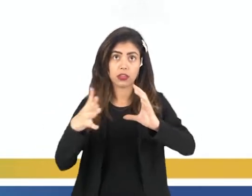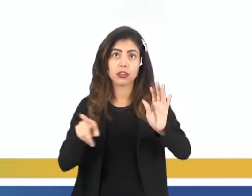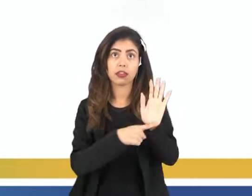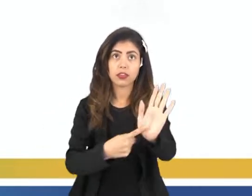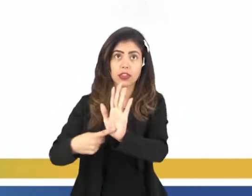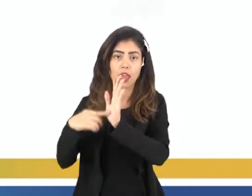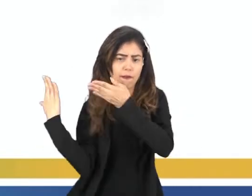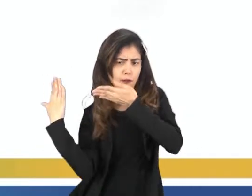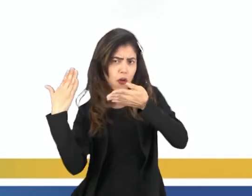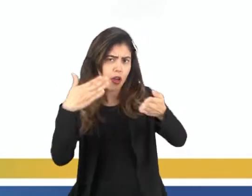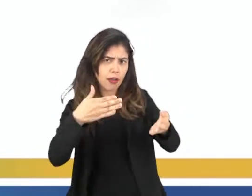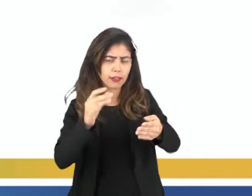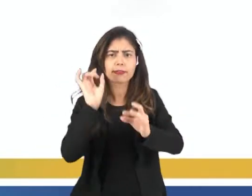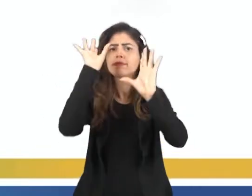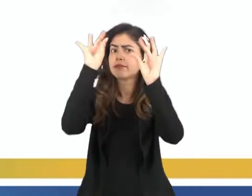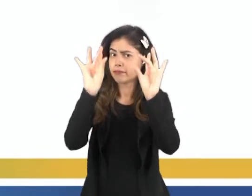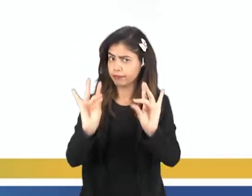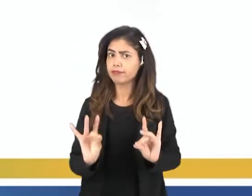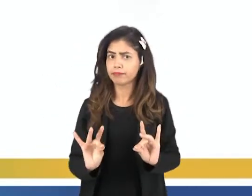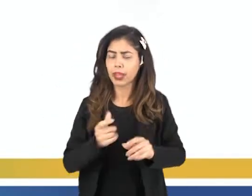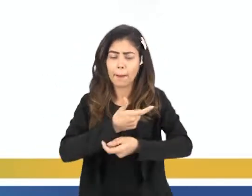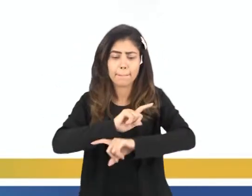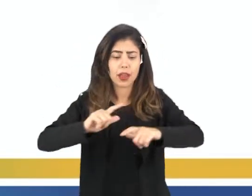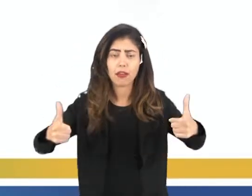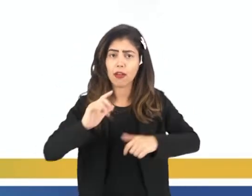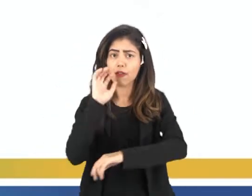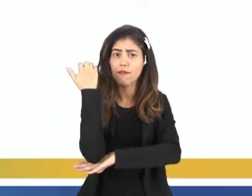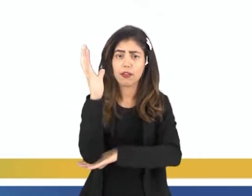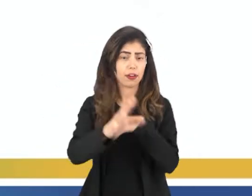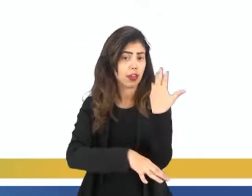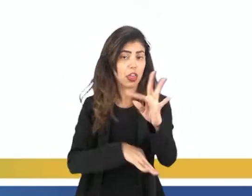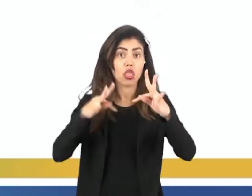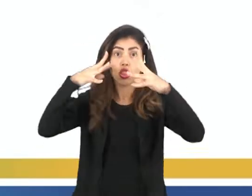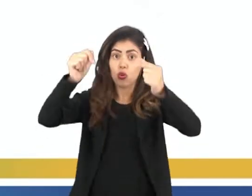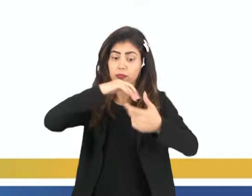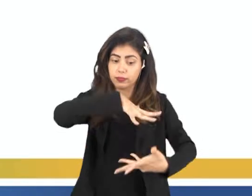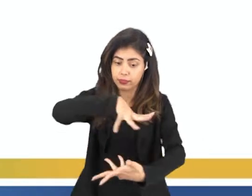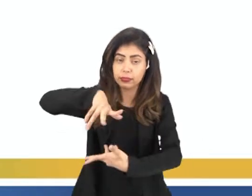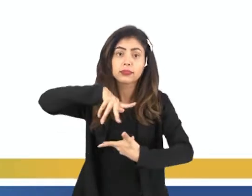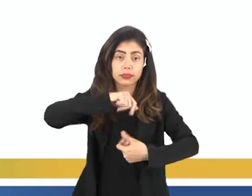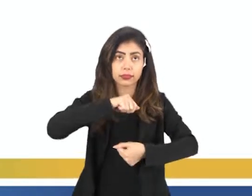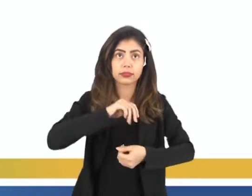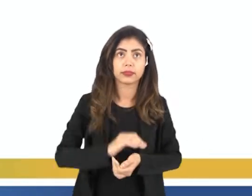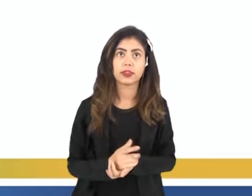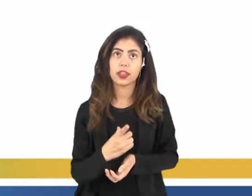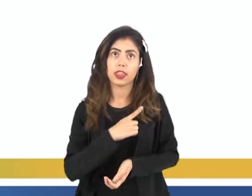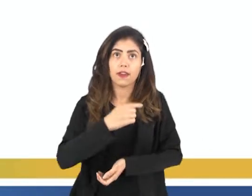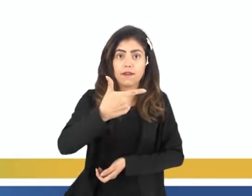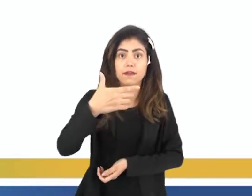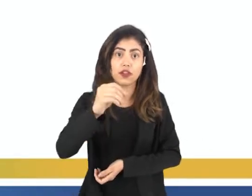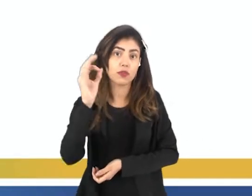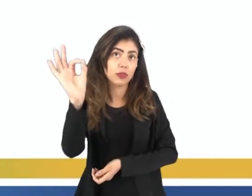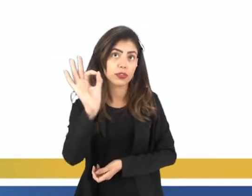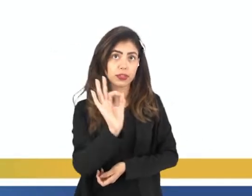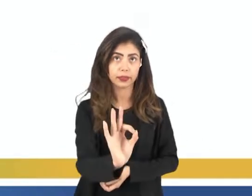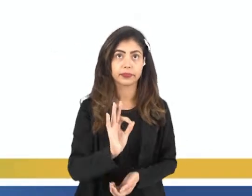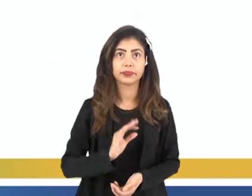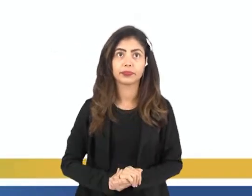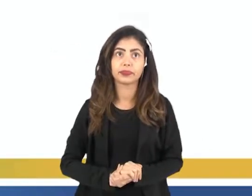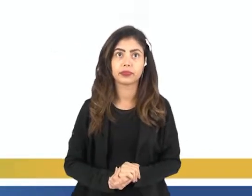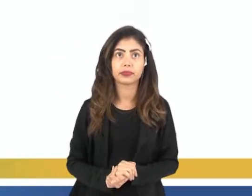nesse detalhe, ele é a maior floresta tropical do mundo. Contém 20%